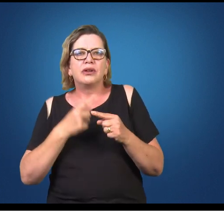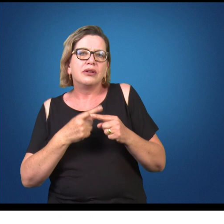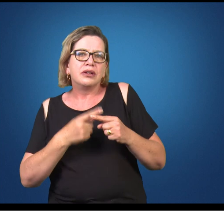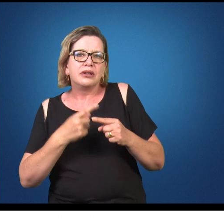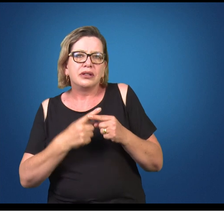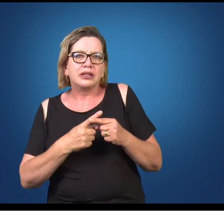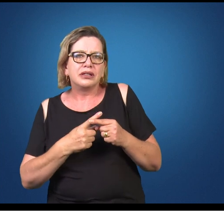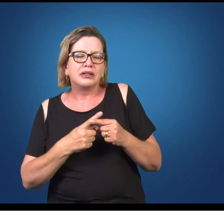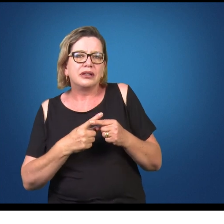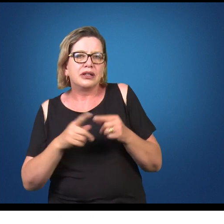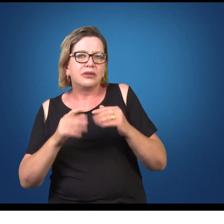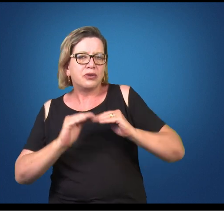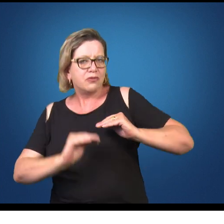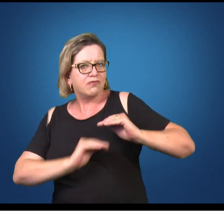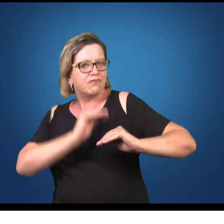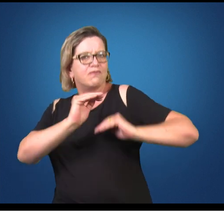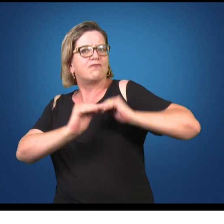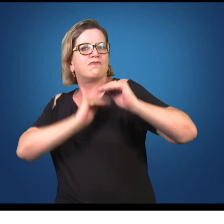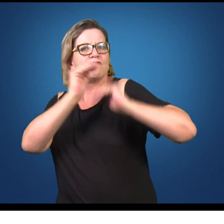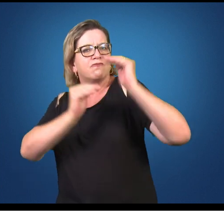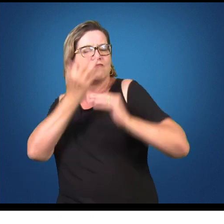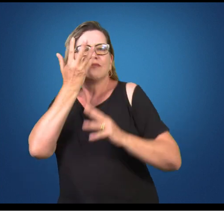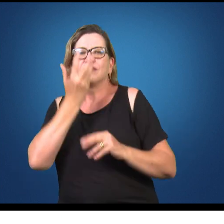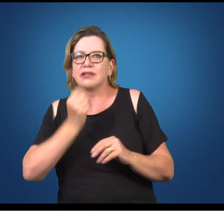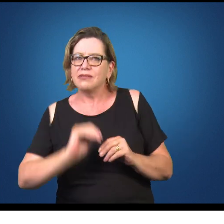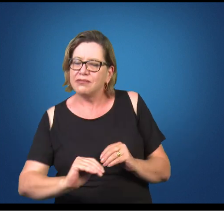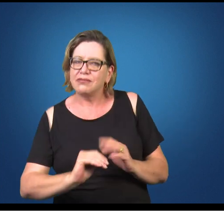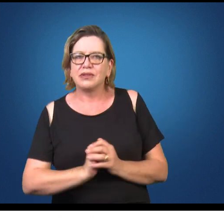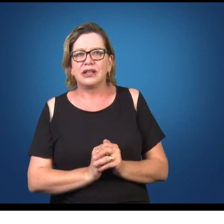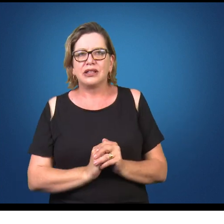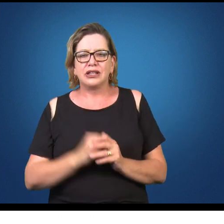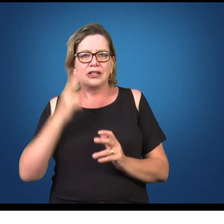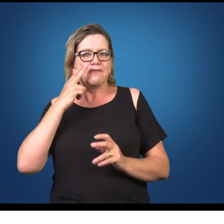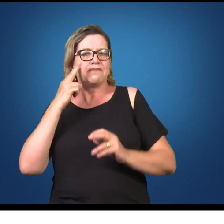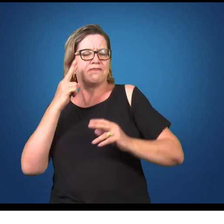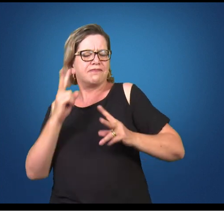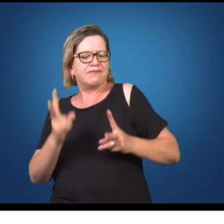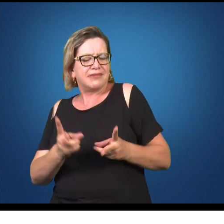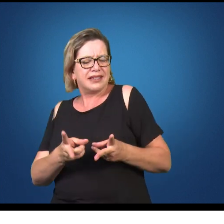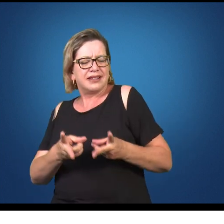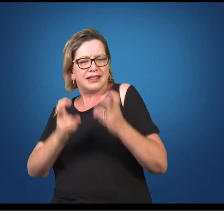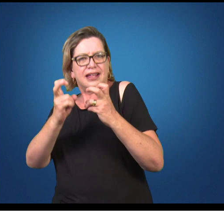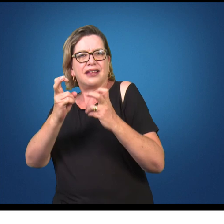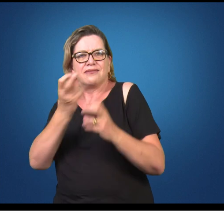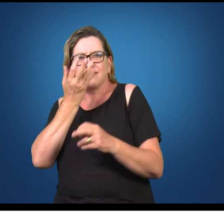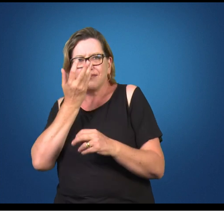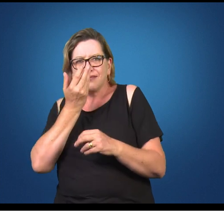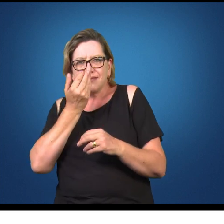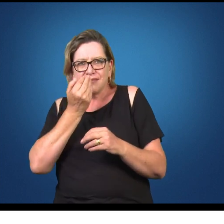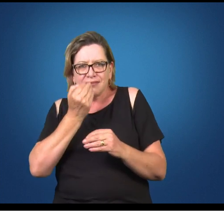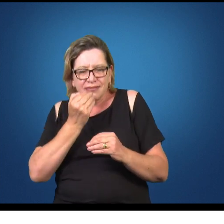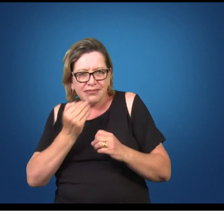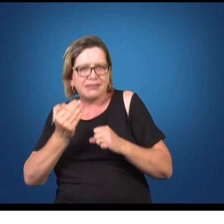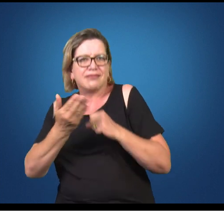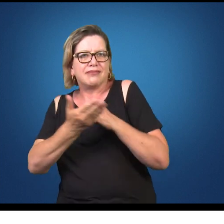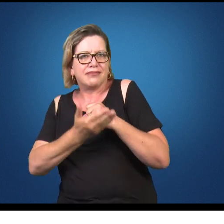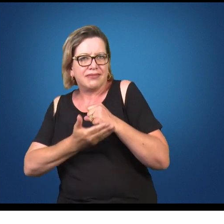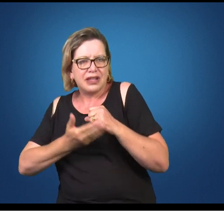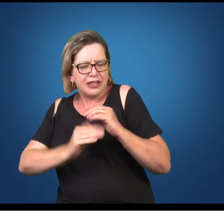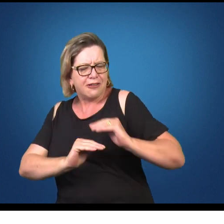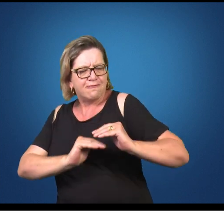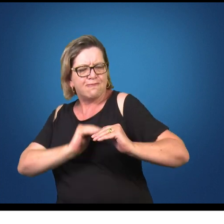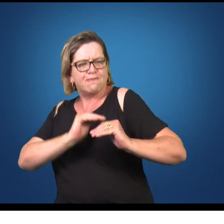pela questão da própria desenvolvimento da criança, Então, você vê a criança nessa fase está